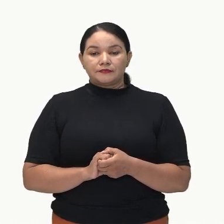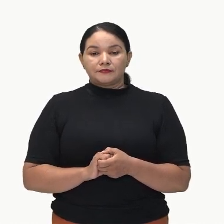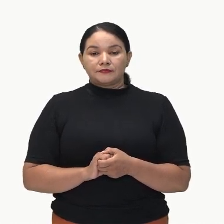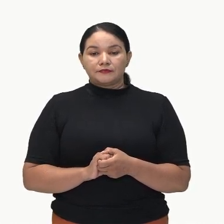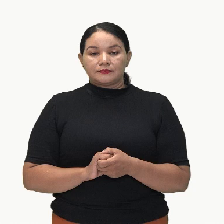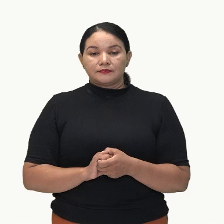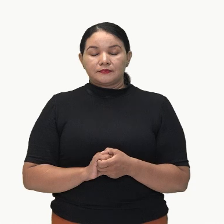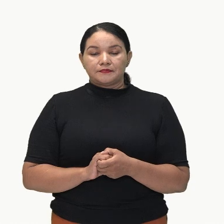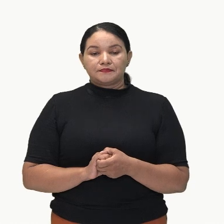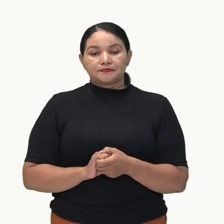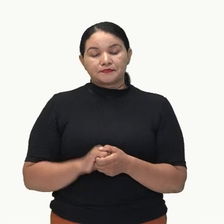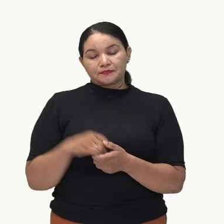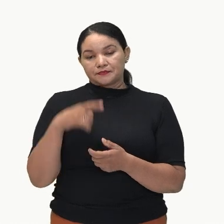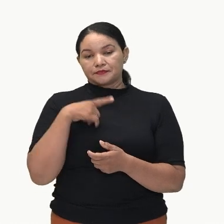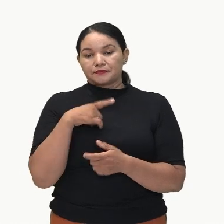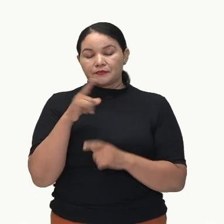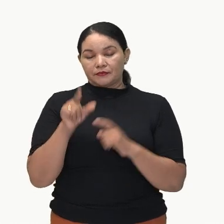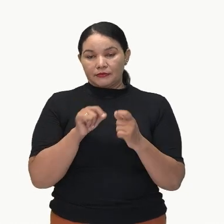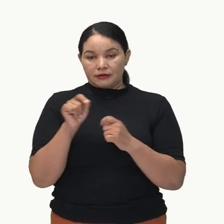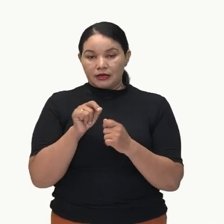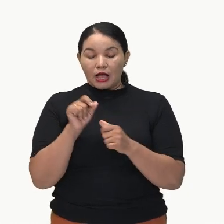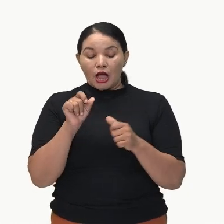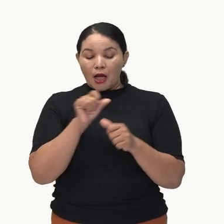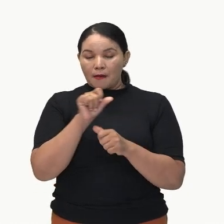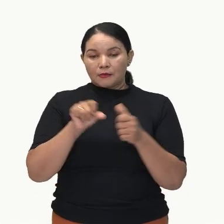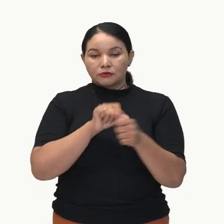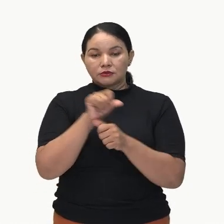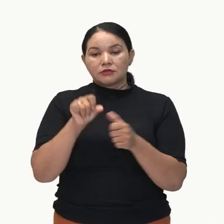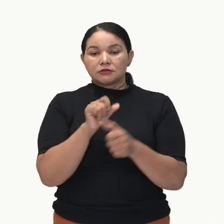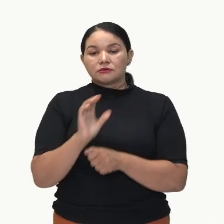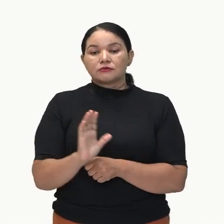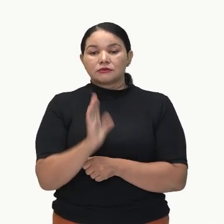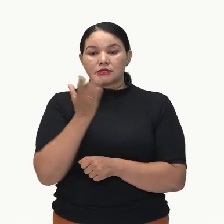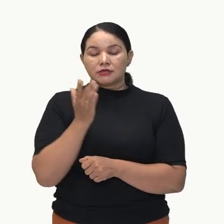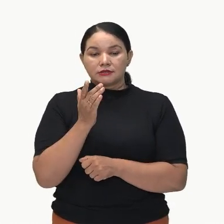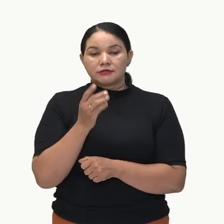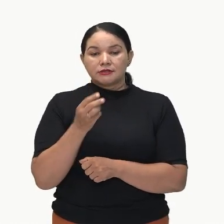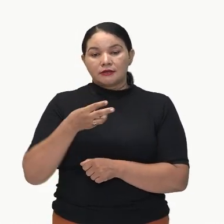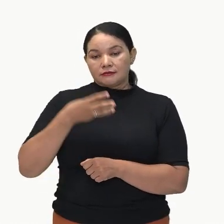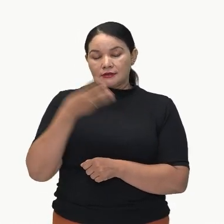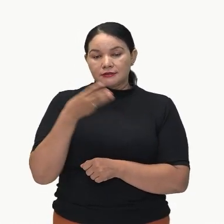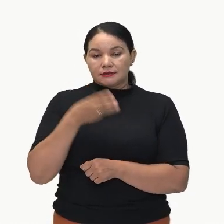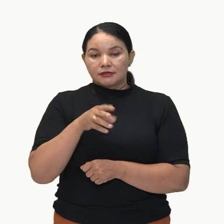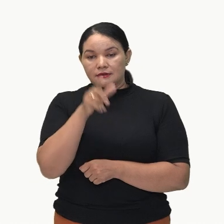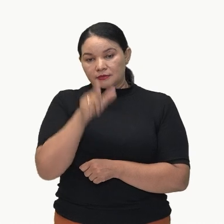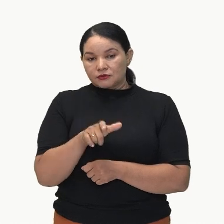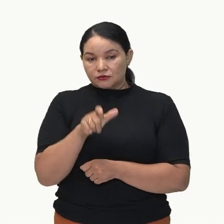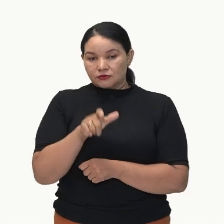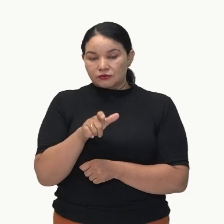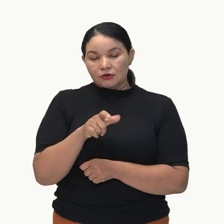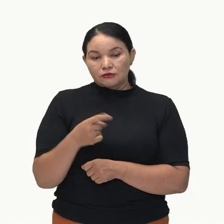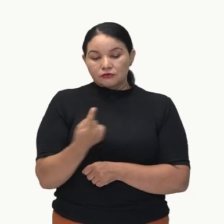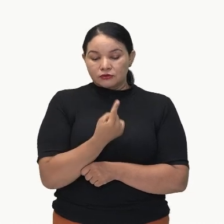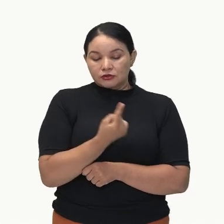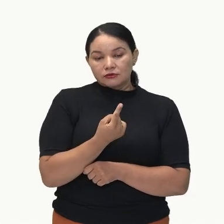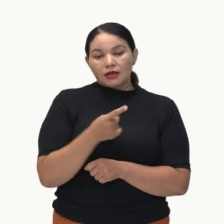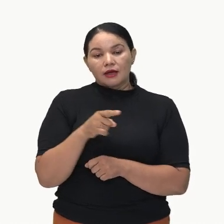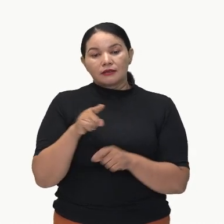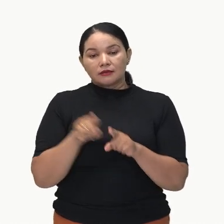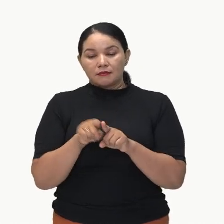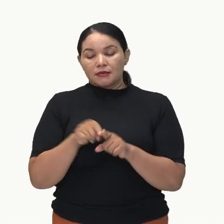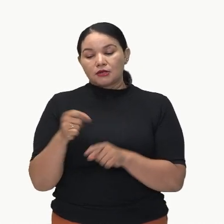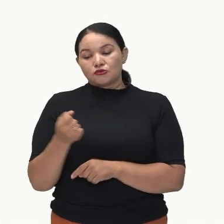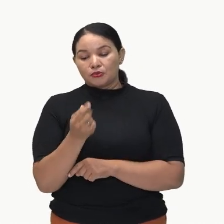La irregularidad solo ocurre en las terceras personas, tanto, né, do singular quanto do plural.